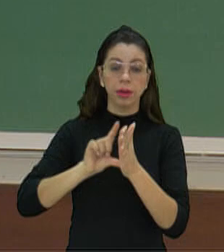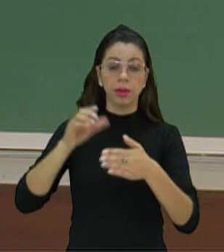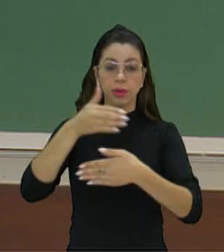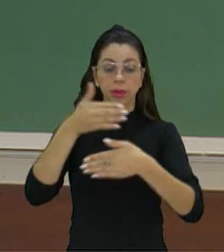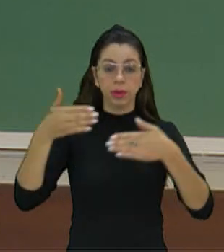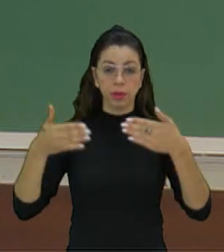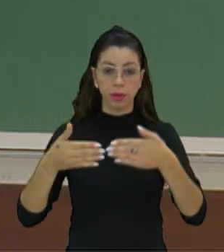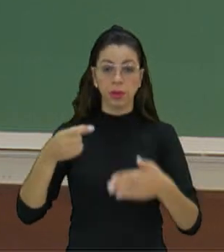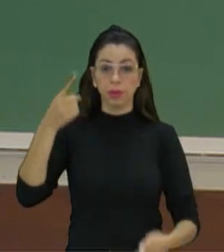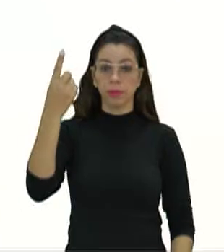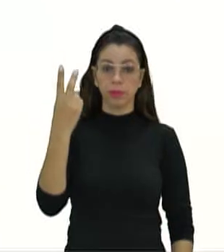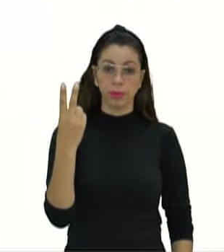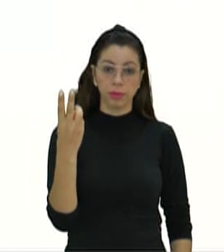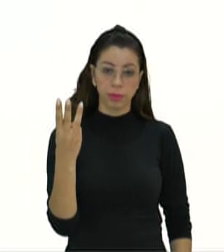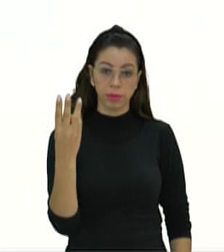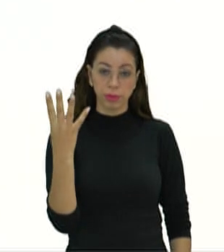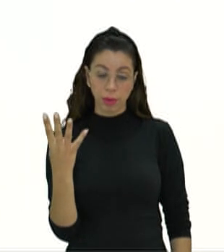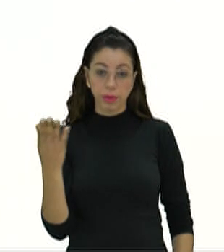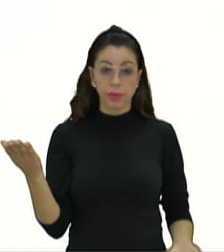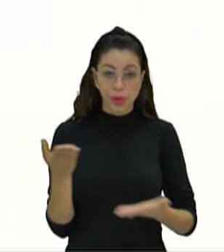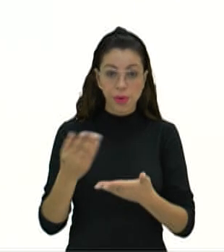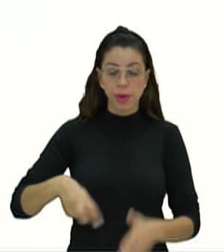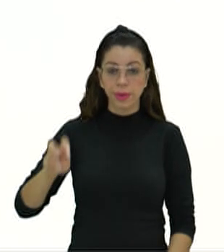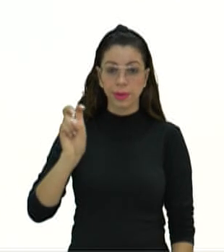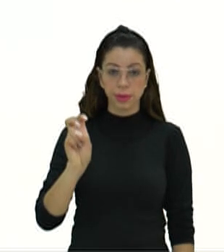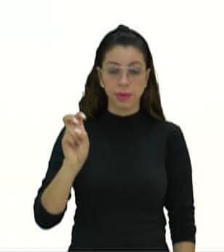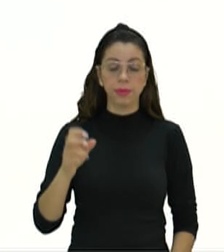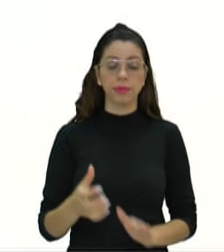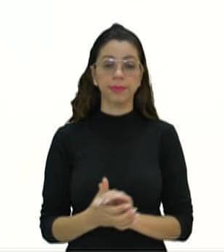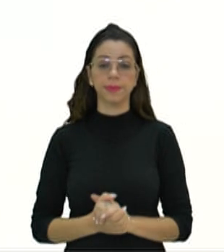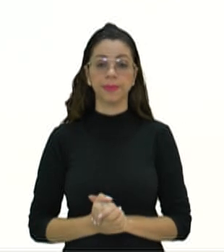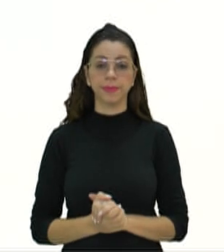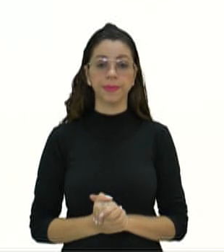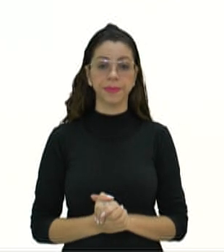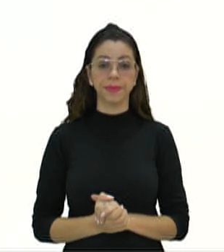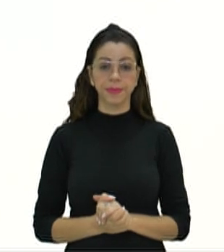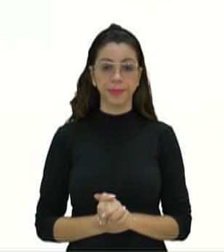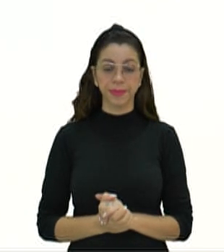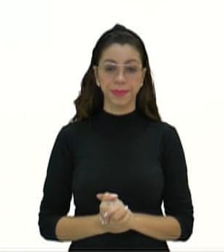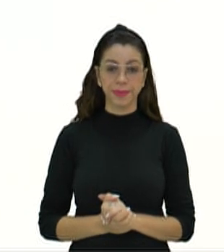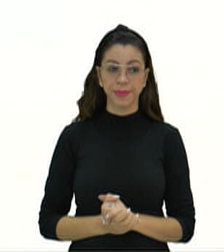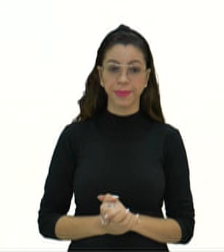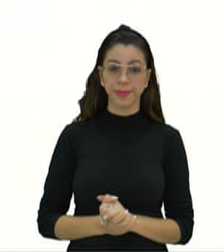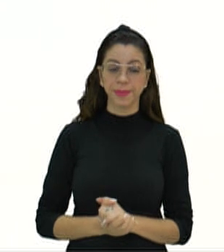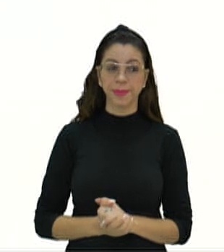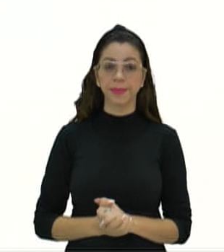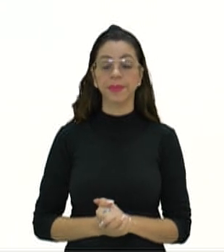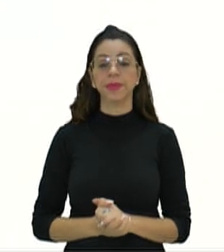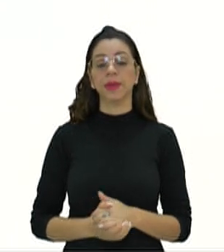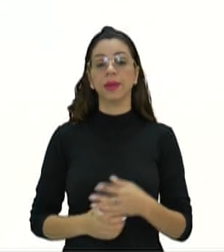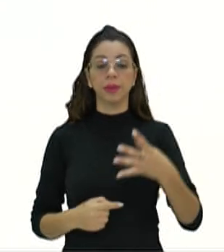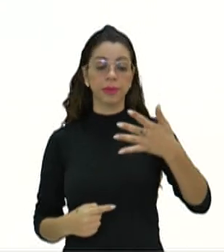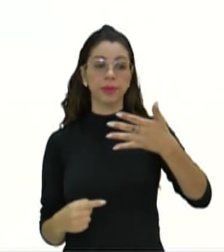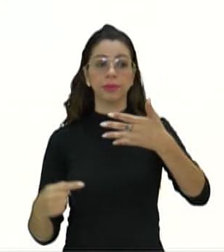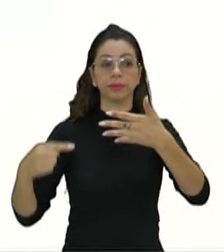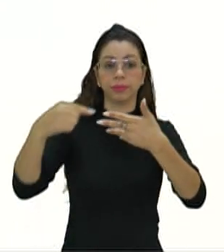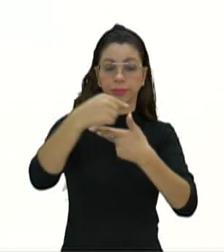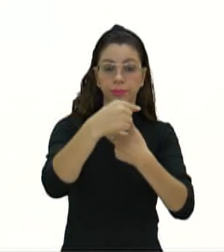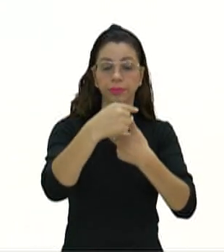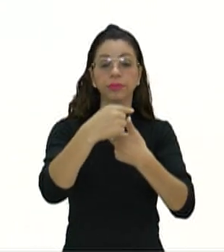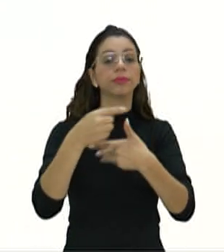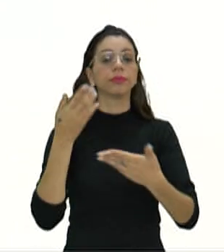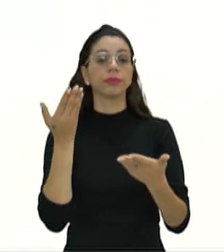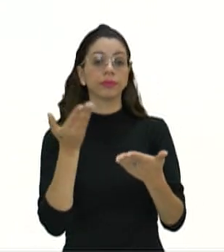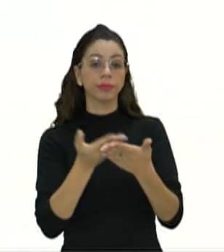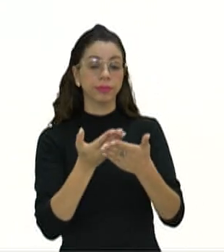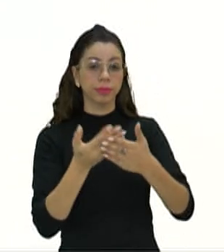número 5. Match some school subjects to their pictures. Eu tenho aqui algumas matérias, beleza? De